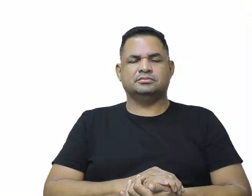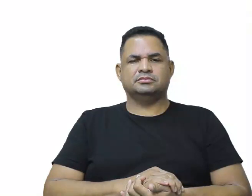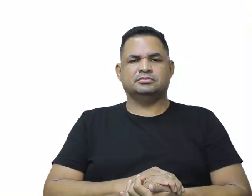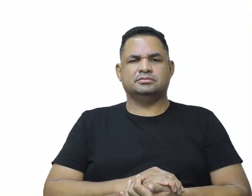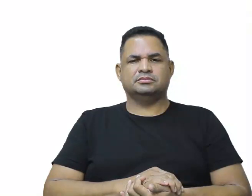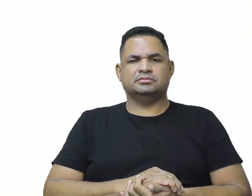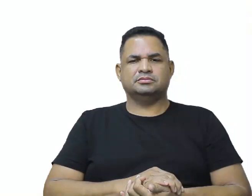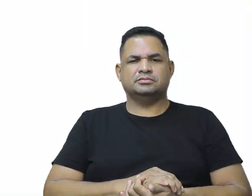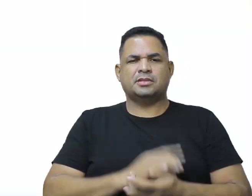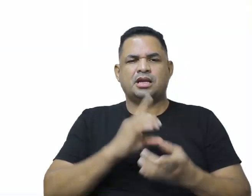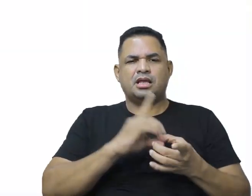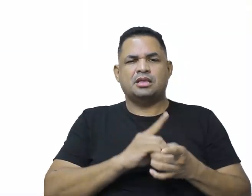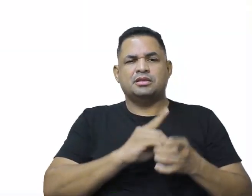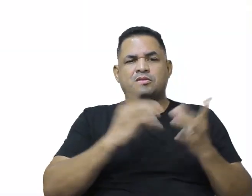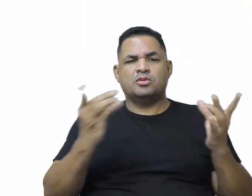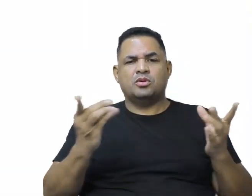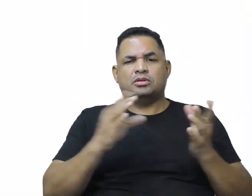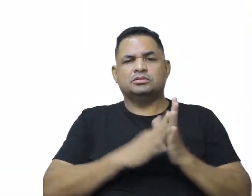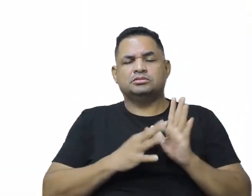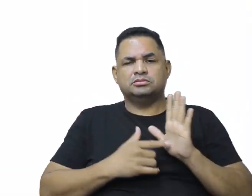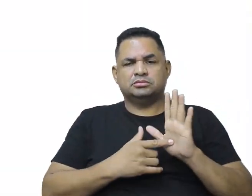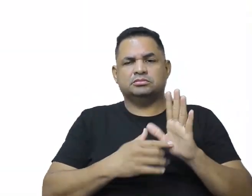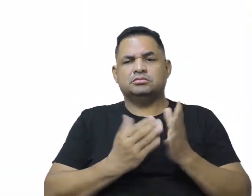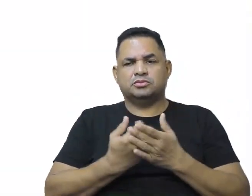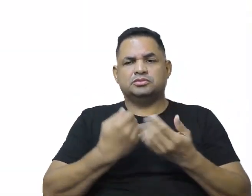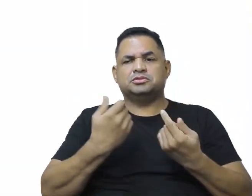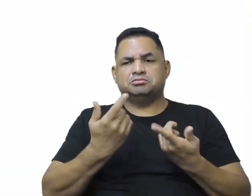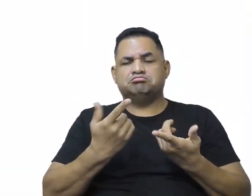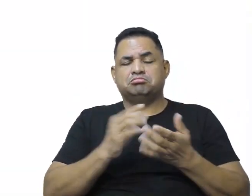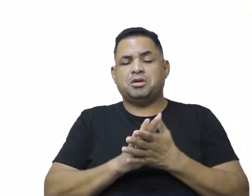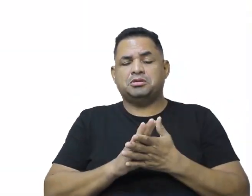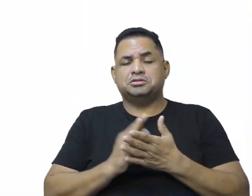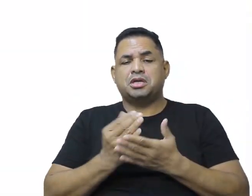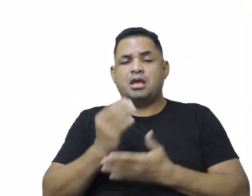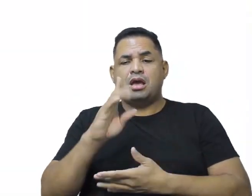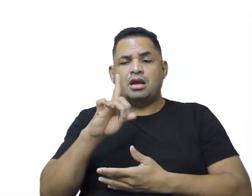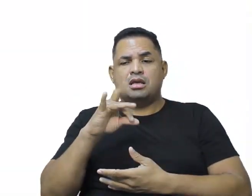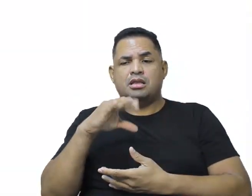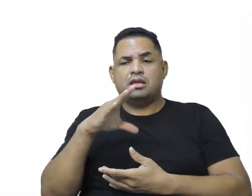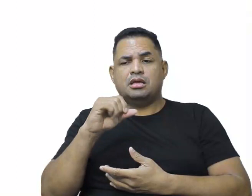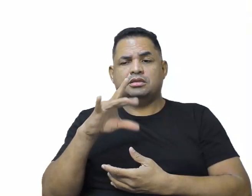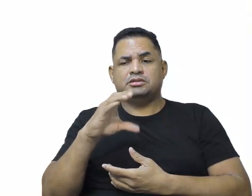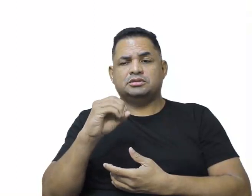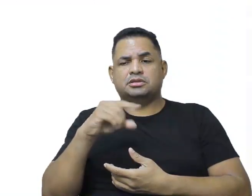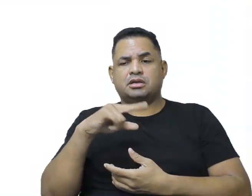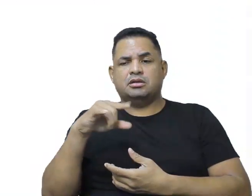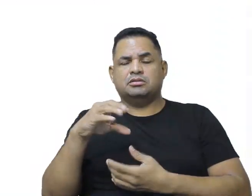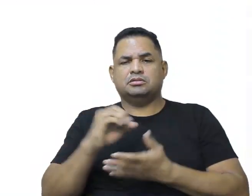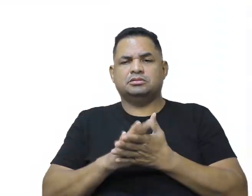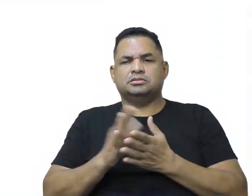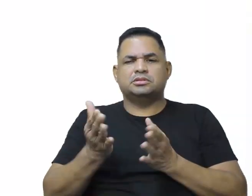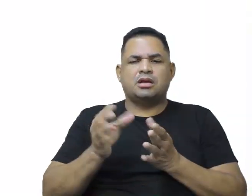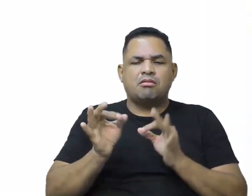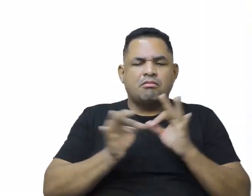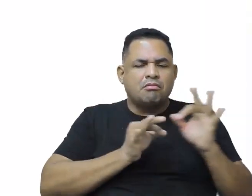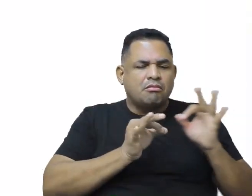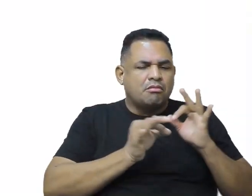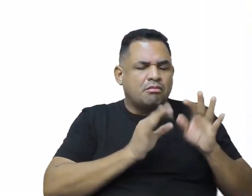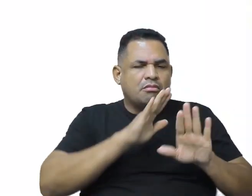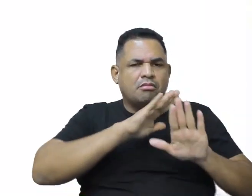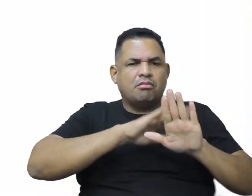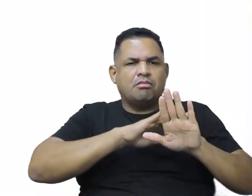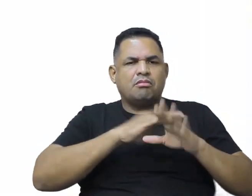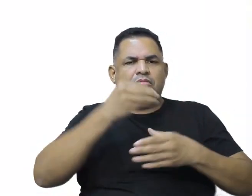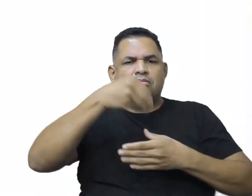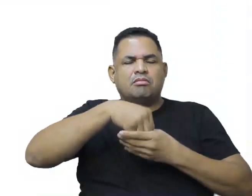a democracia representativa pode ser um instrumento de alienação por quê Porque não existe uma articulação uma ideologia